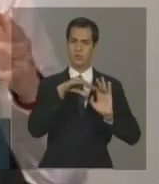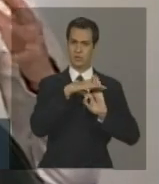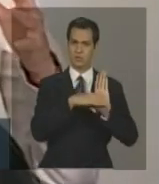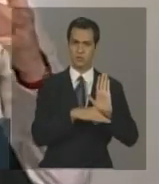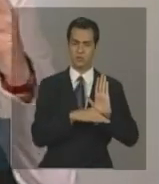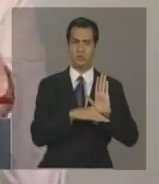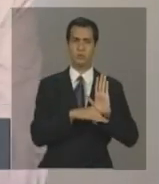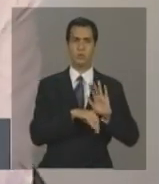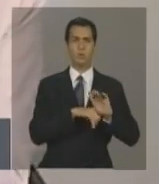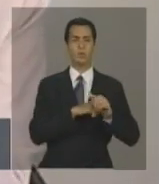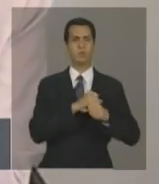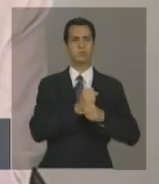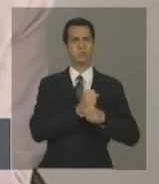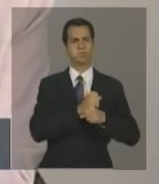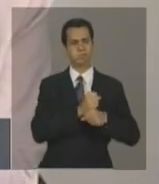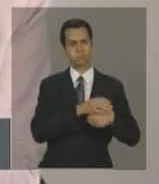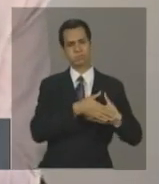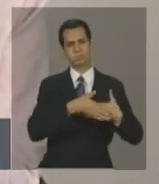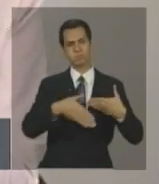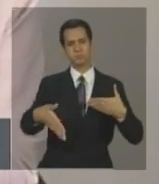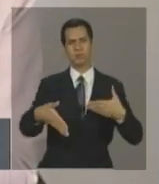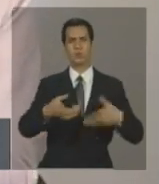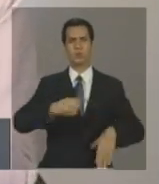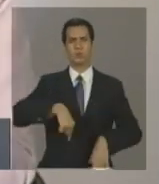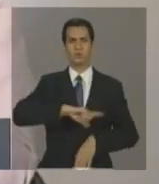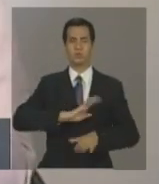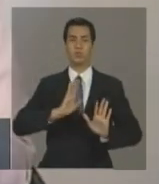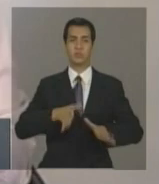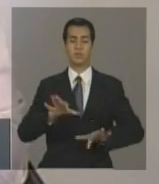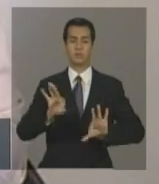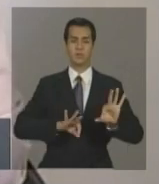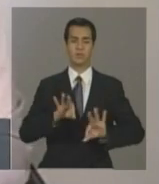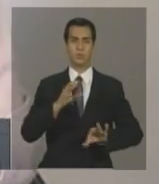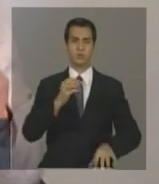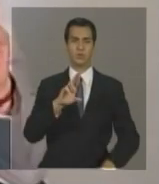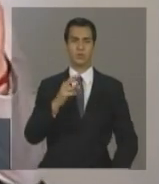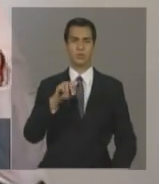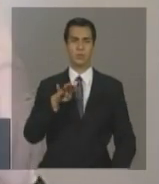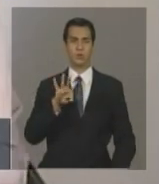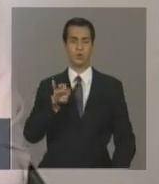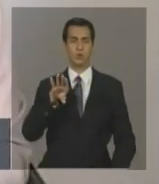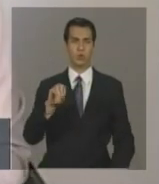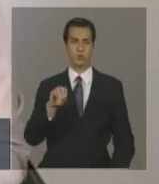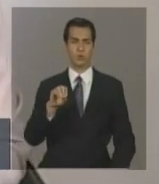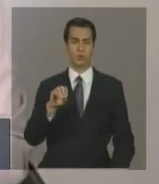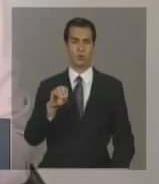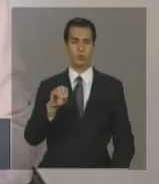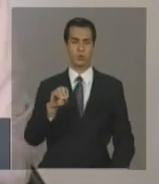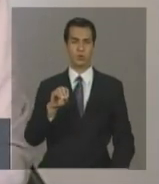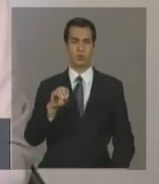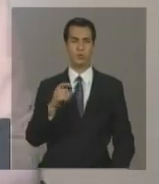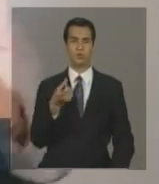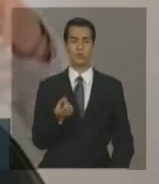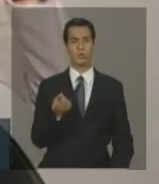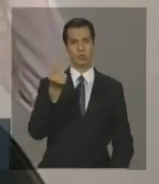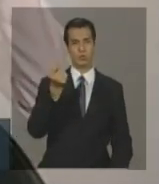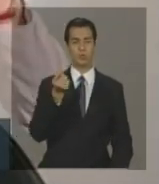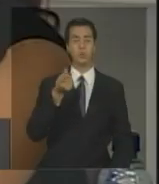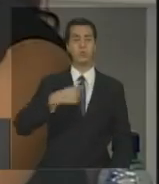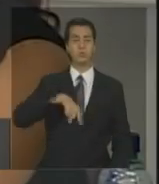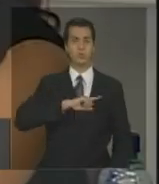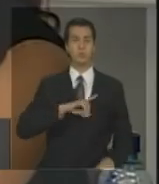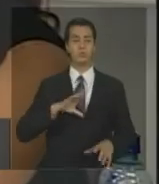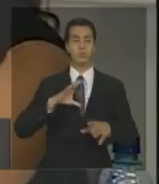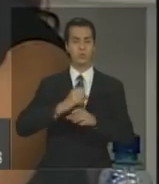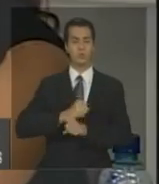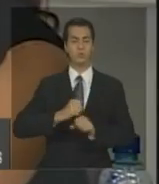já estruturamos a base orçamentária e de planejamento dos nossos 3 programas de proteção de forma